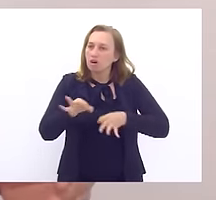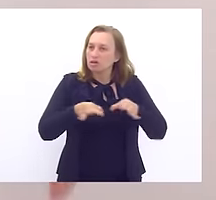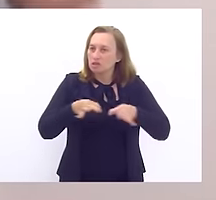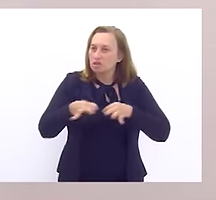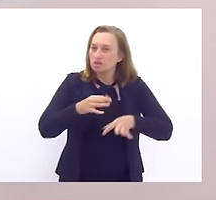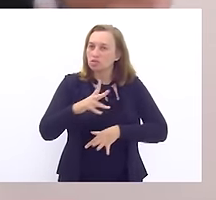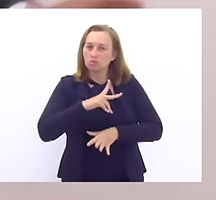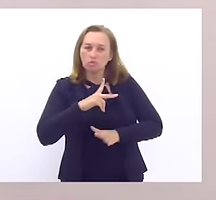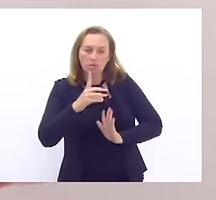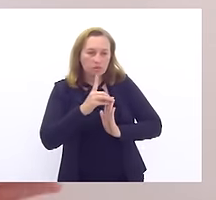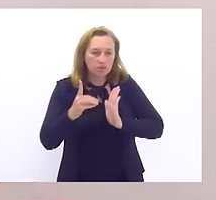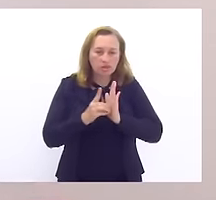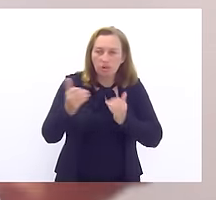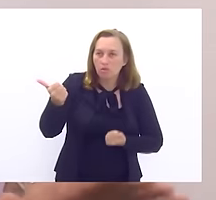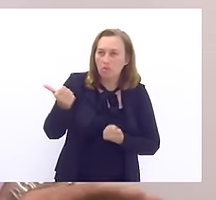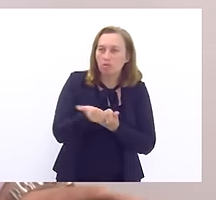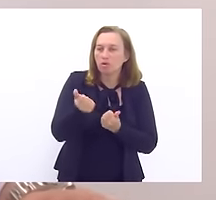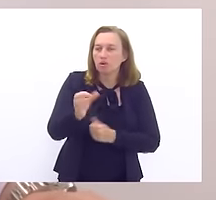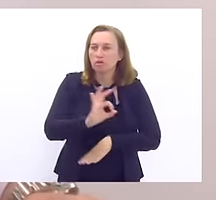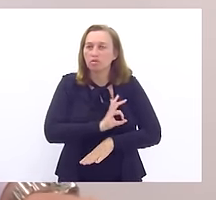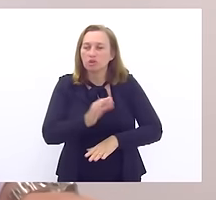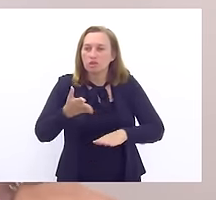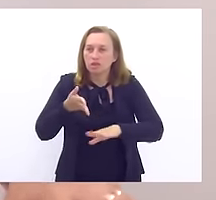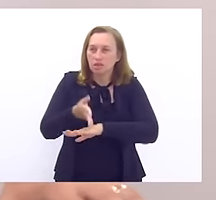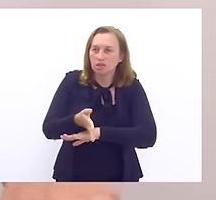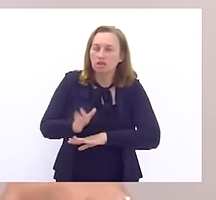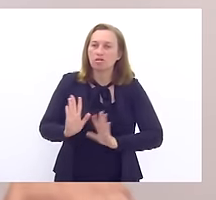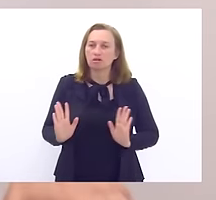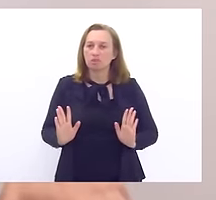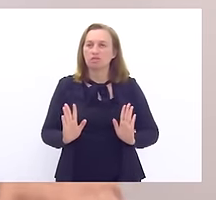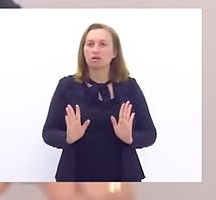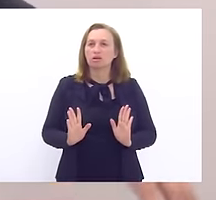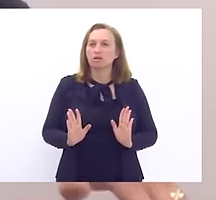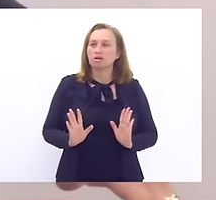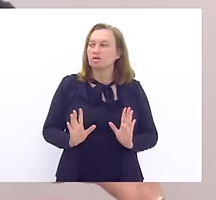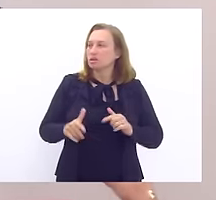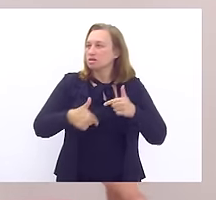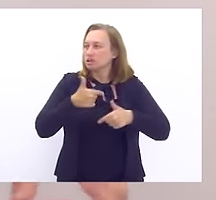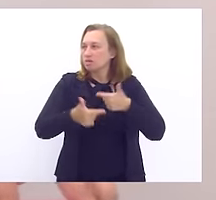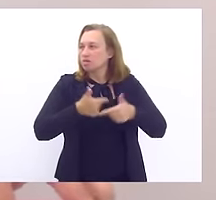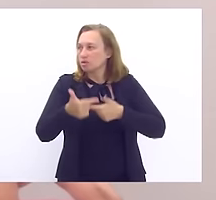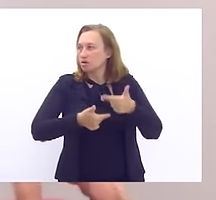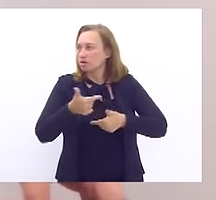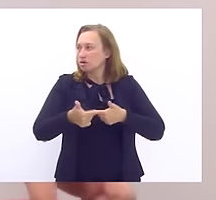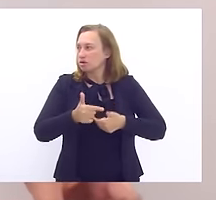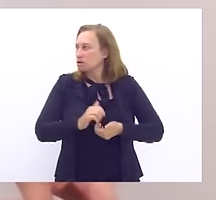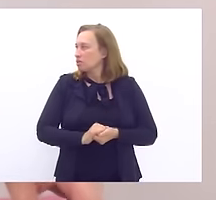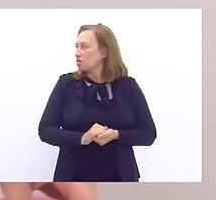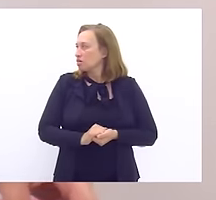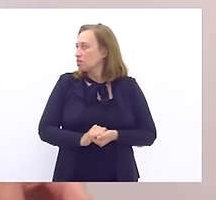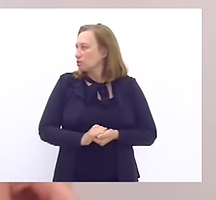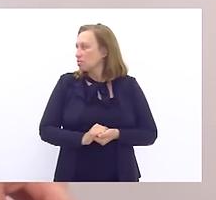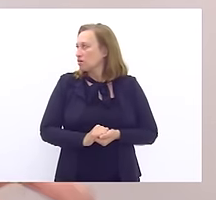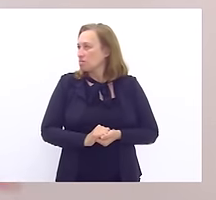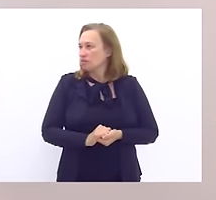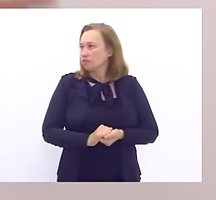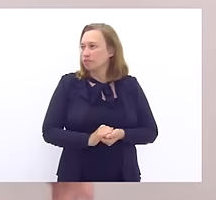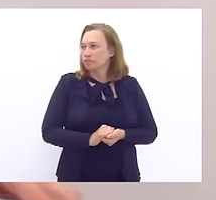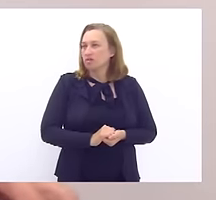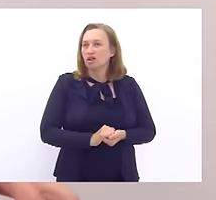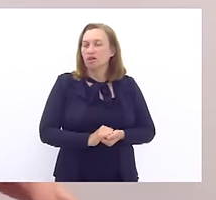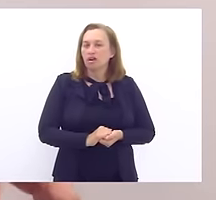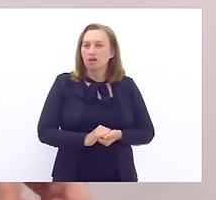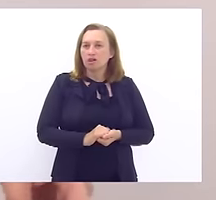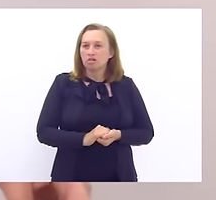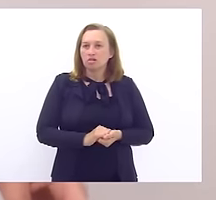operação do próprio DETRAN com o apoio da polícia invadetran sozinho essas operações com as prefeituras também estão tendo muitas